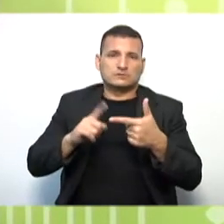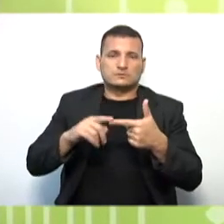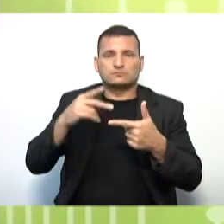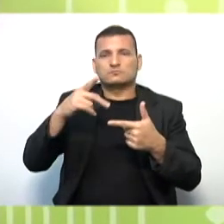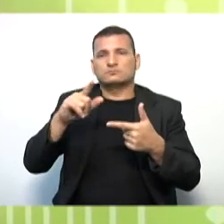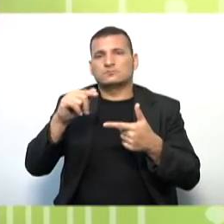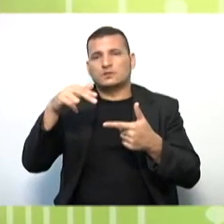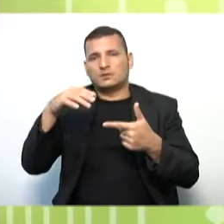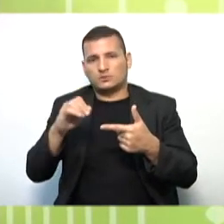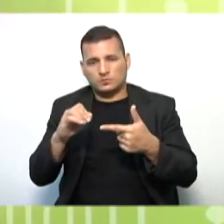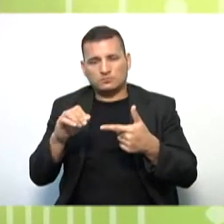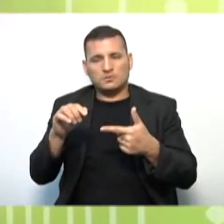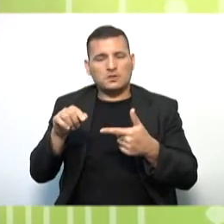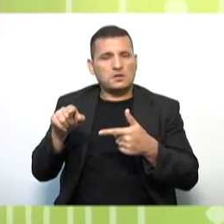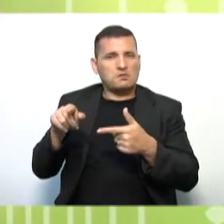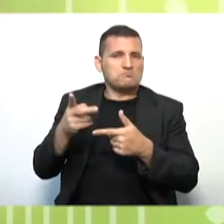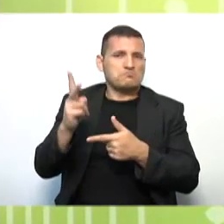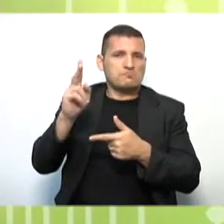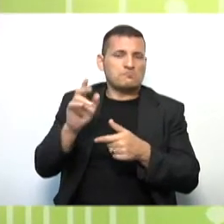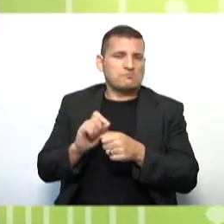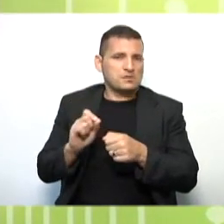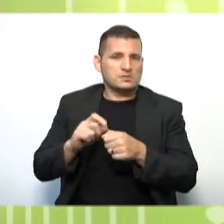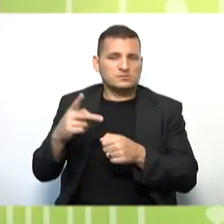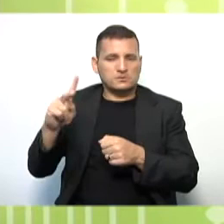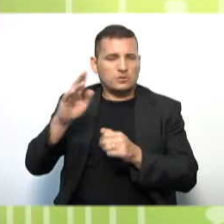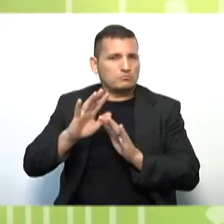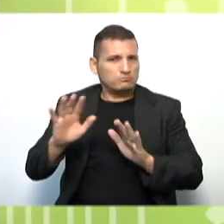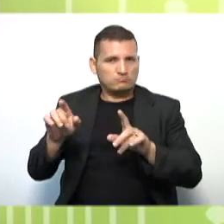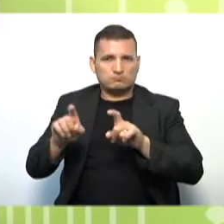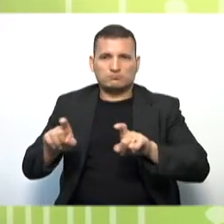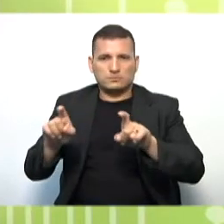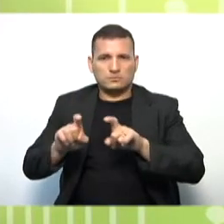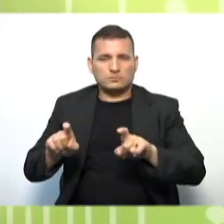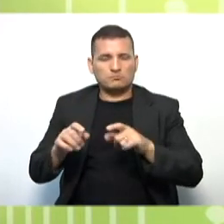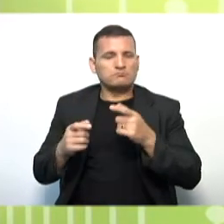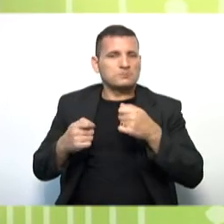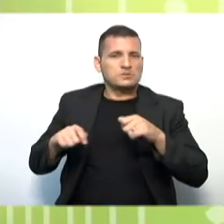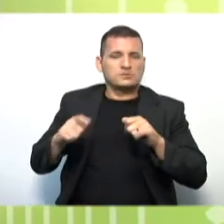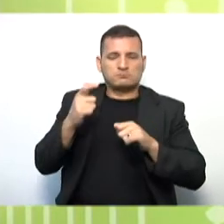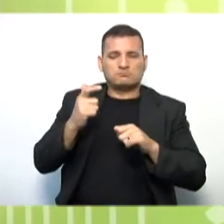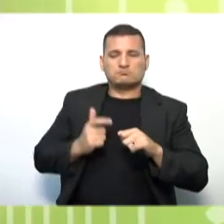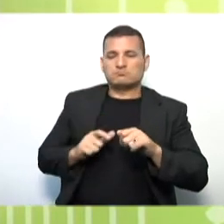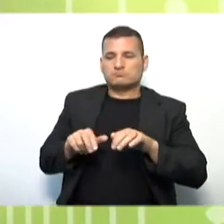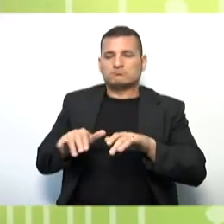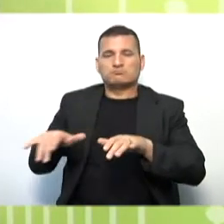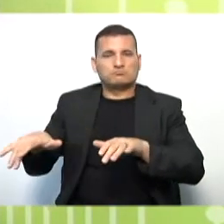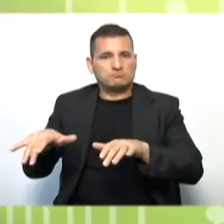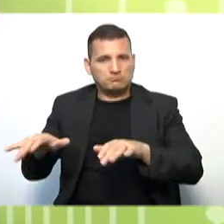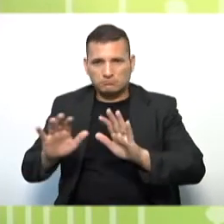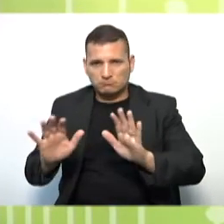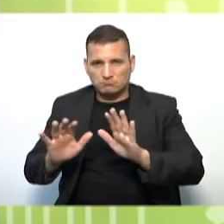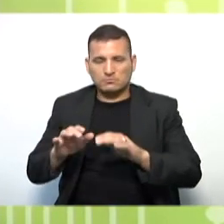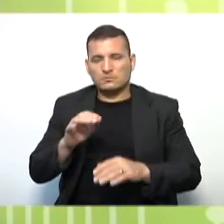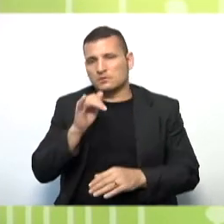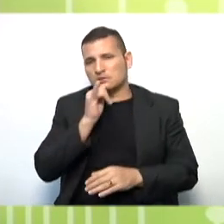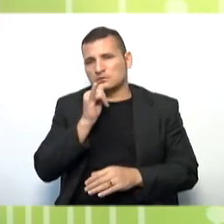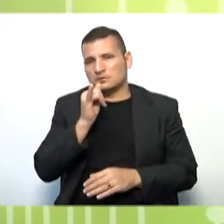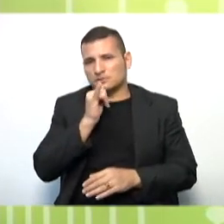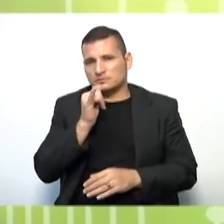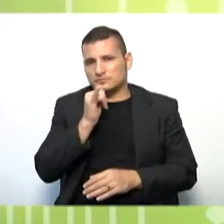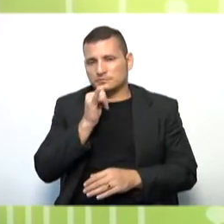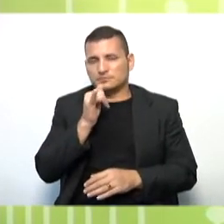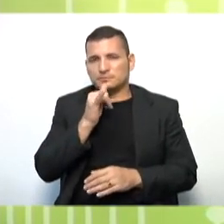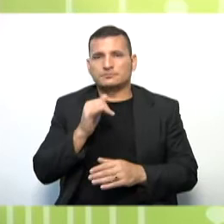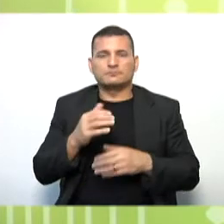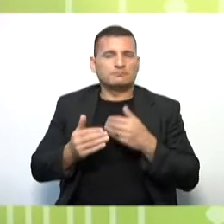ou seja, ele faz sem a gente precisar estar trabalhando diretamente. Então isso seria um exemplo de